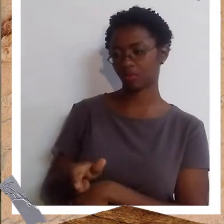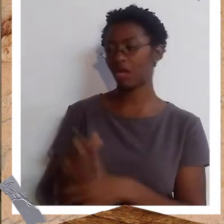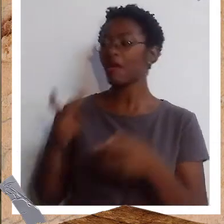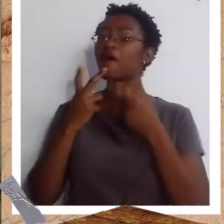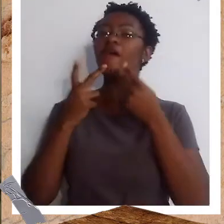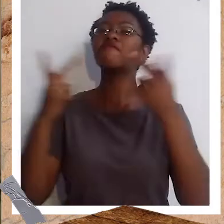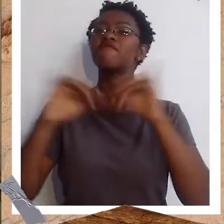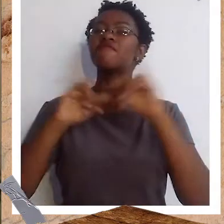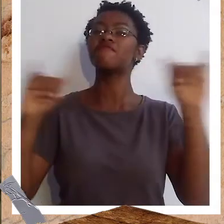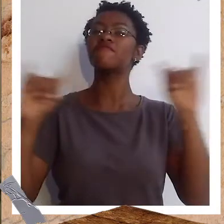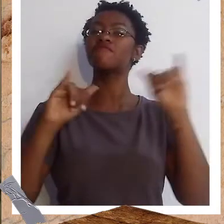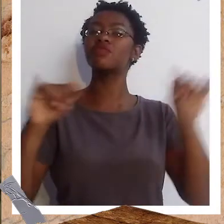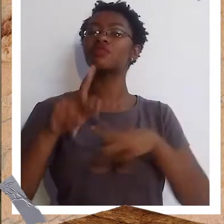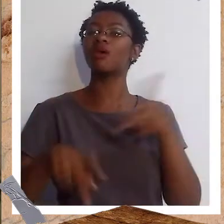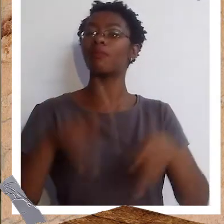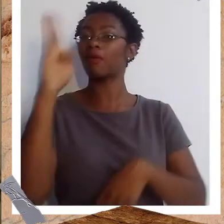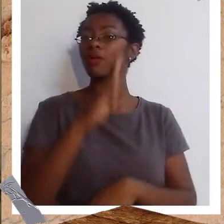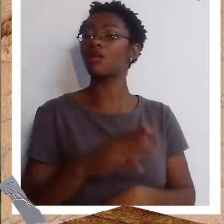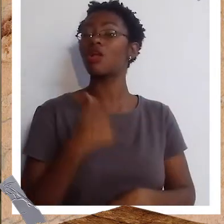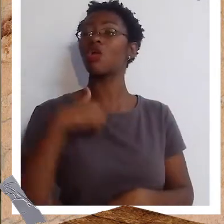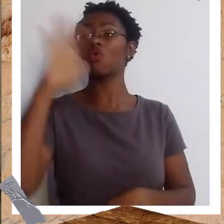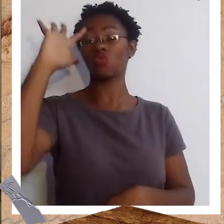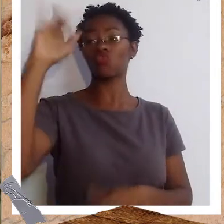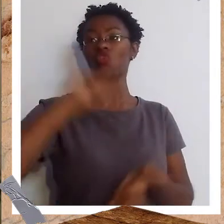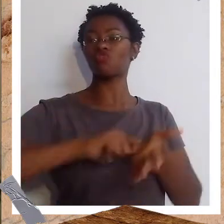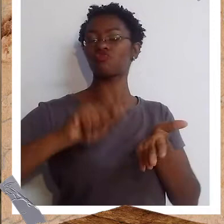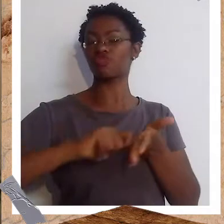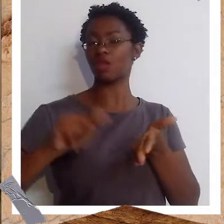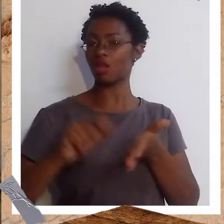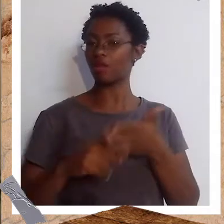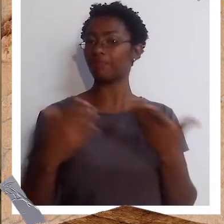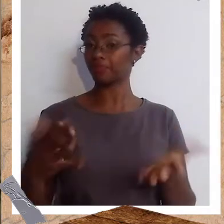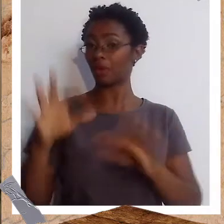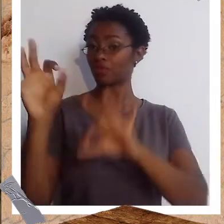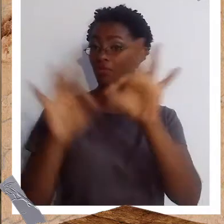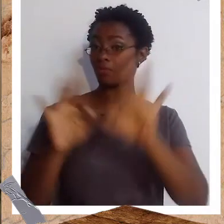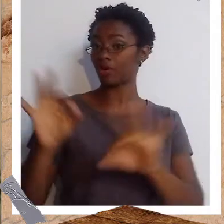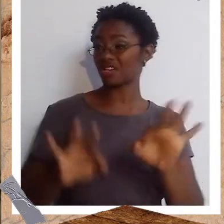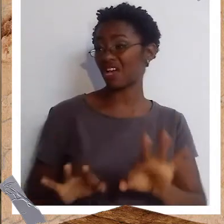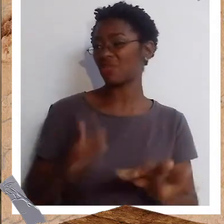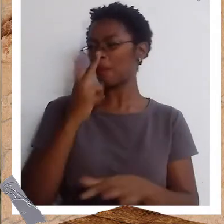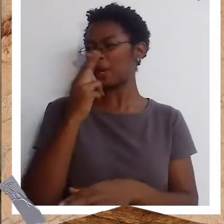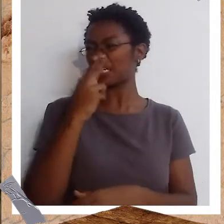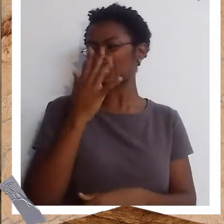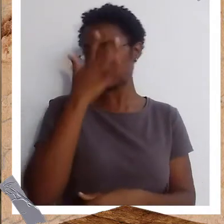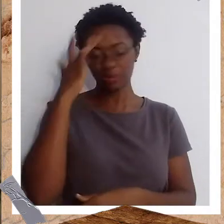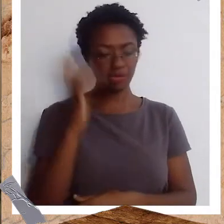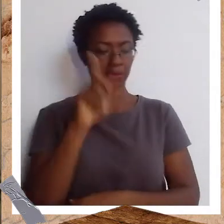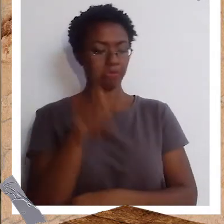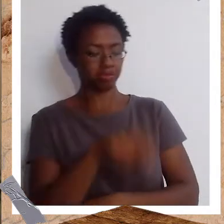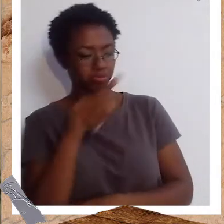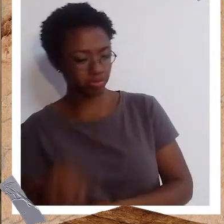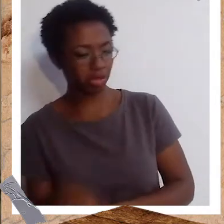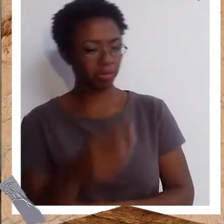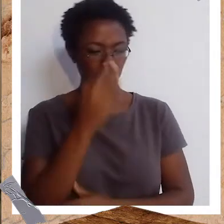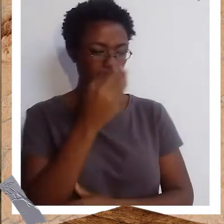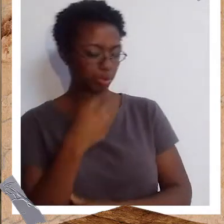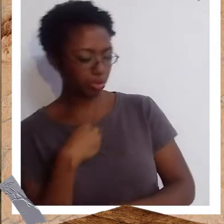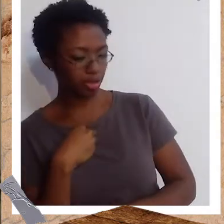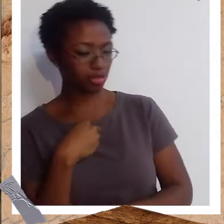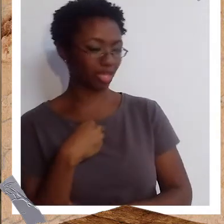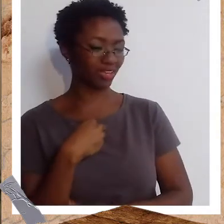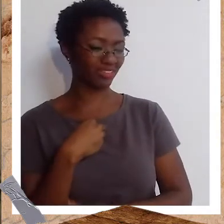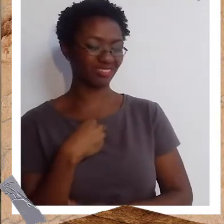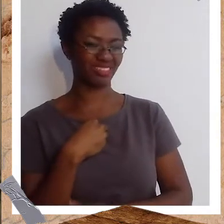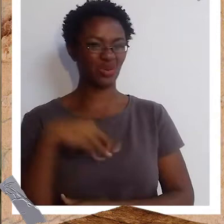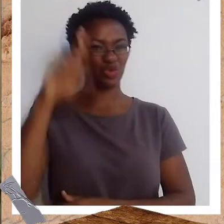povo brasileiro que o meu sonho era ser escritora, mas esse projeto foi negado, foi questionado, foi diminuído pelas